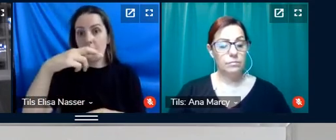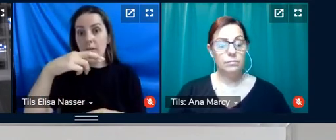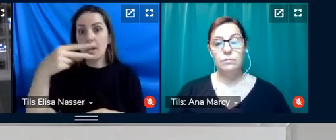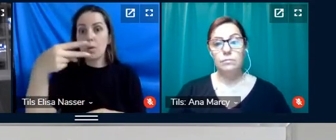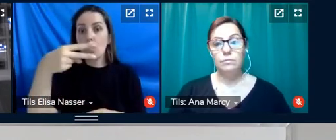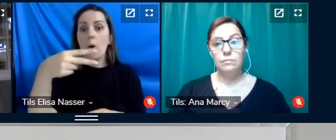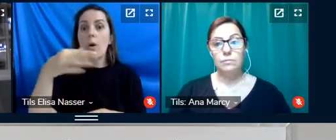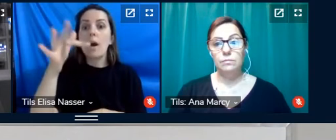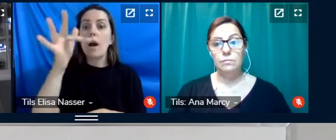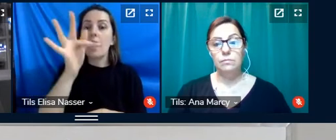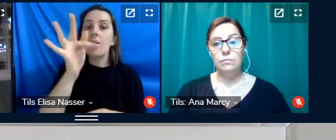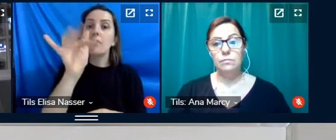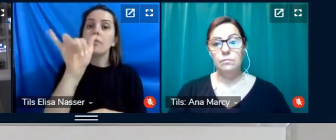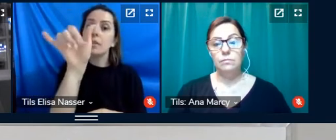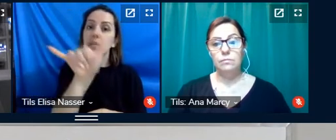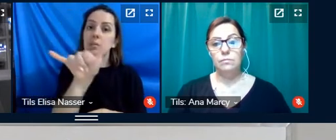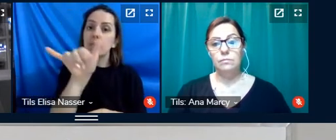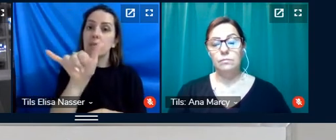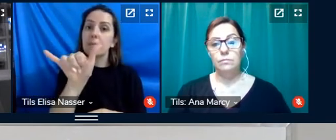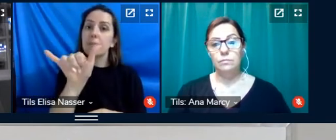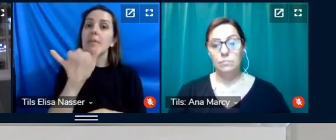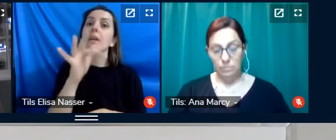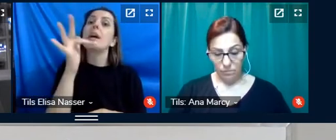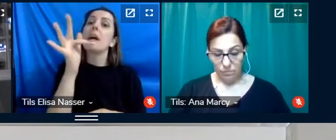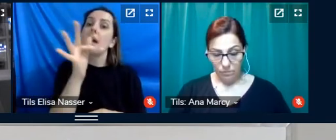Então Fy é 1000.